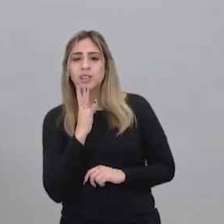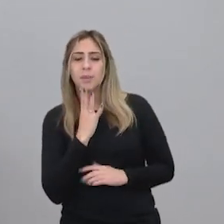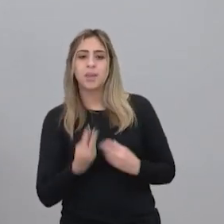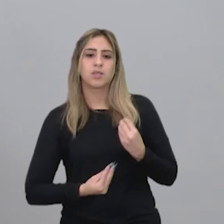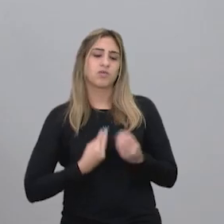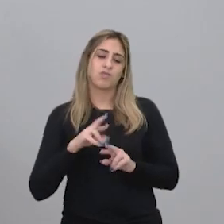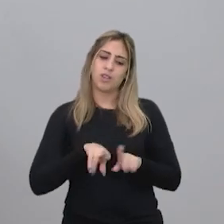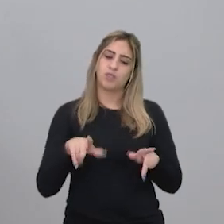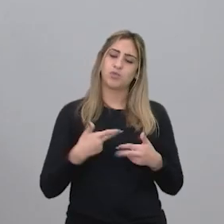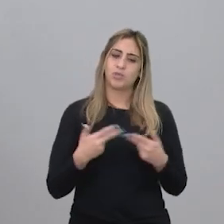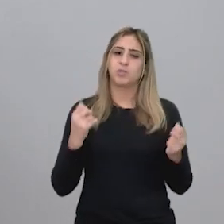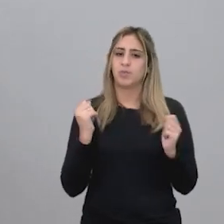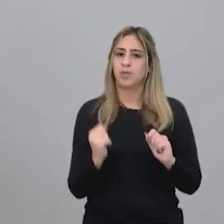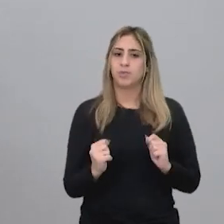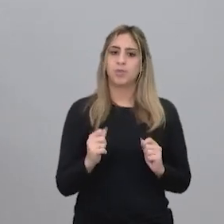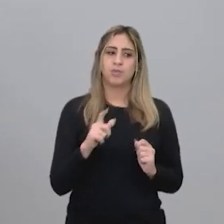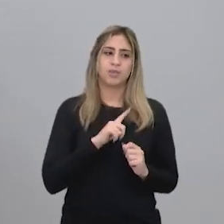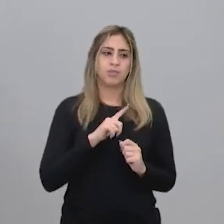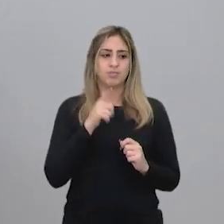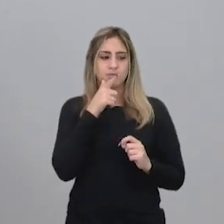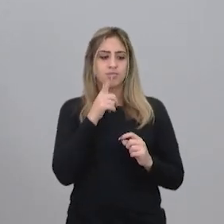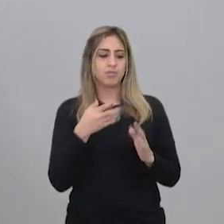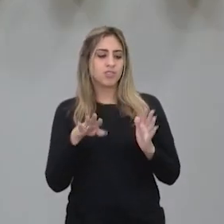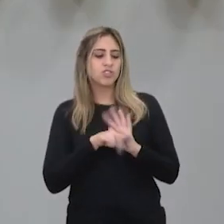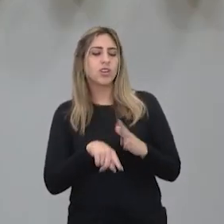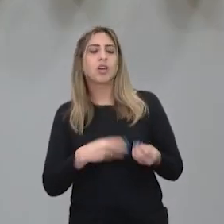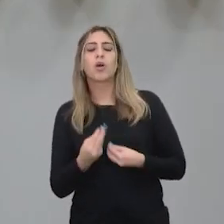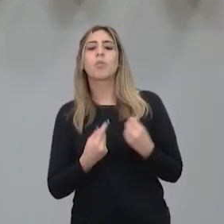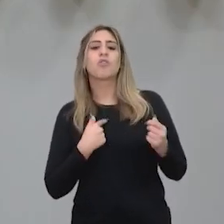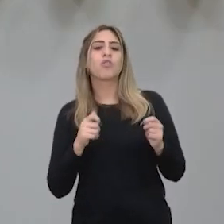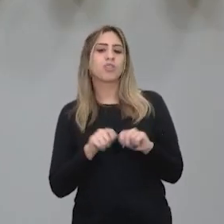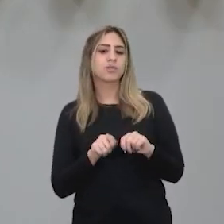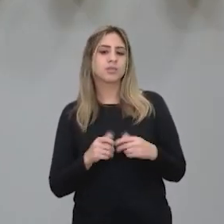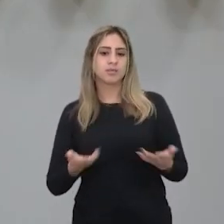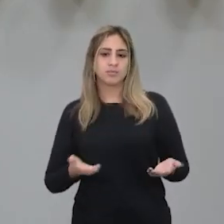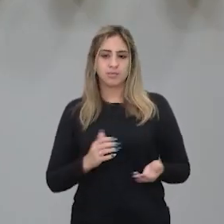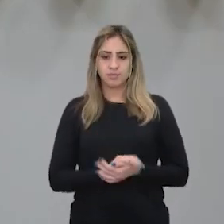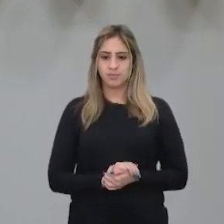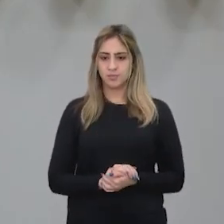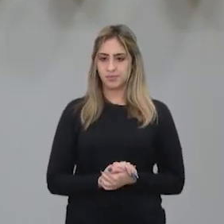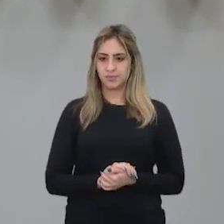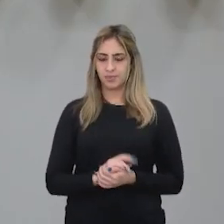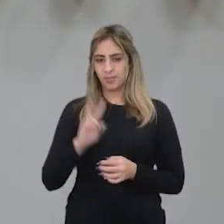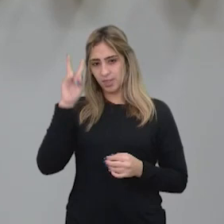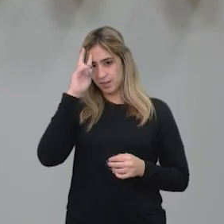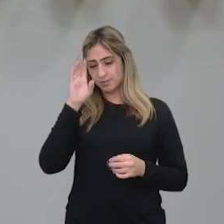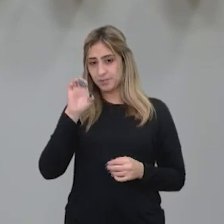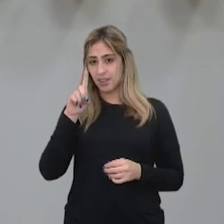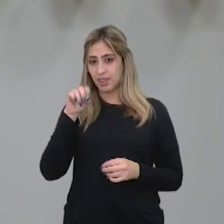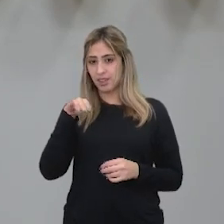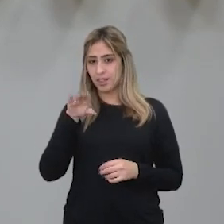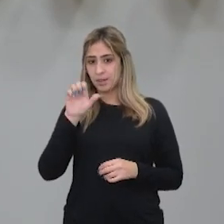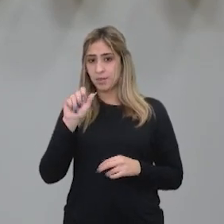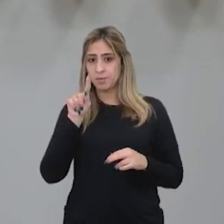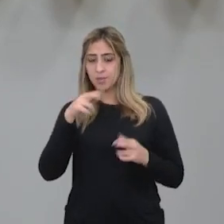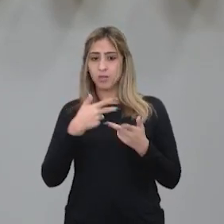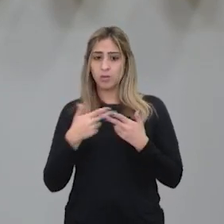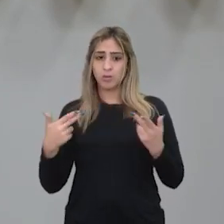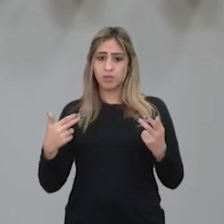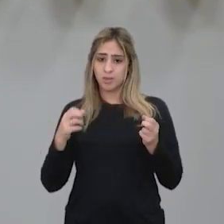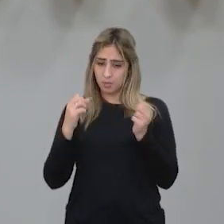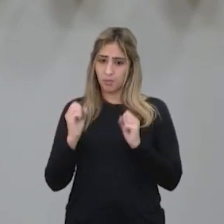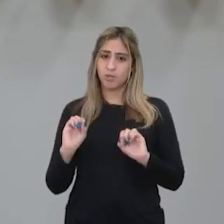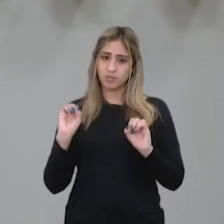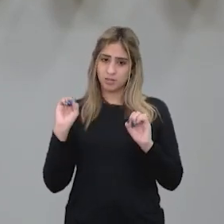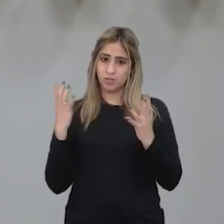de várias coisas para você ir até chegar ali. O que eu vou fazer, né? E lembrando que edema é uma das coisas assim mais comuns de